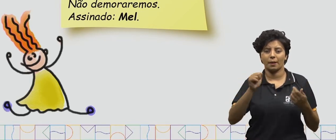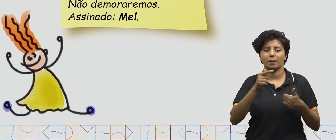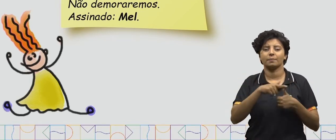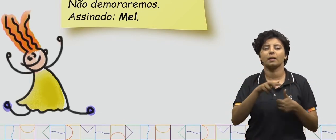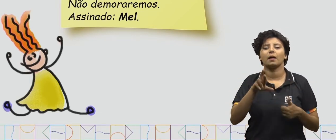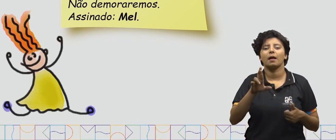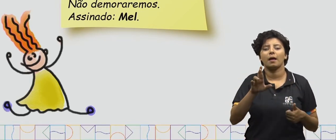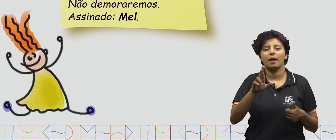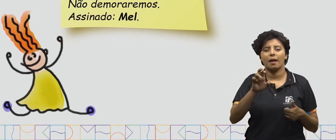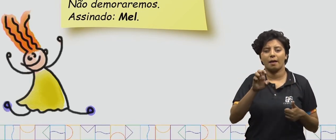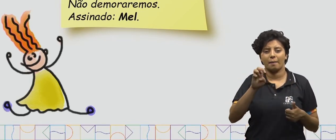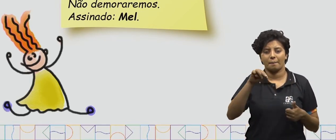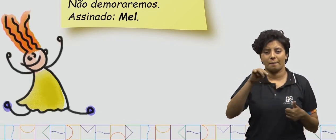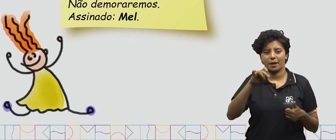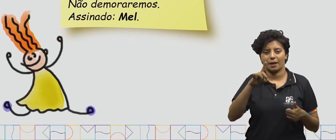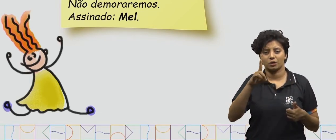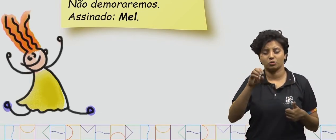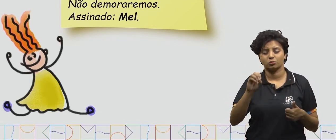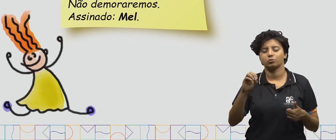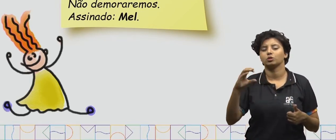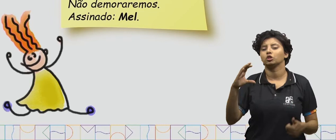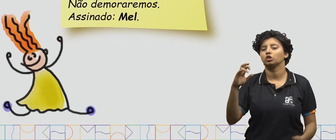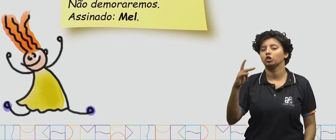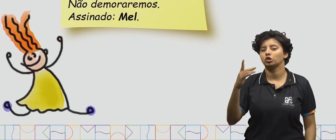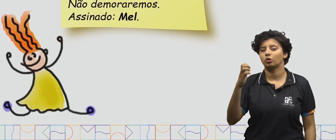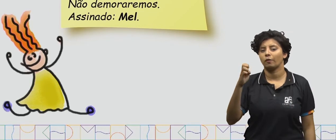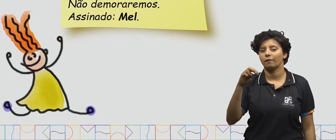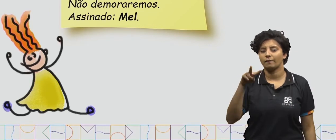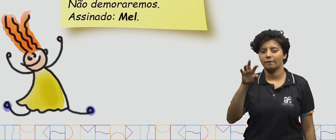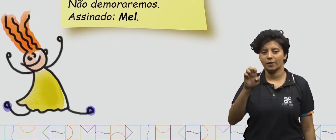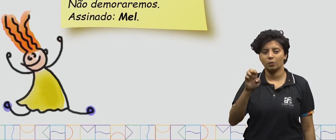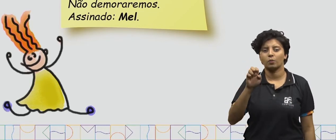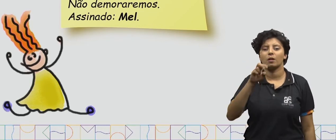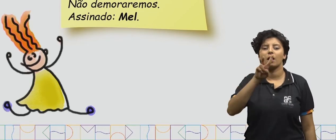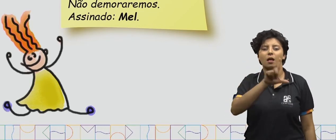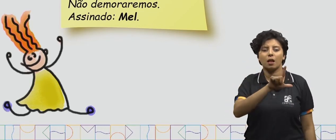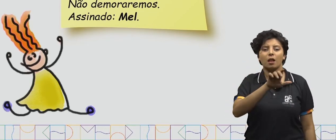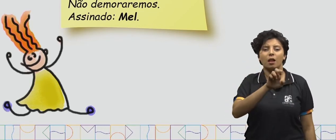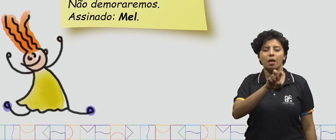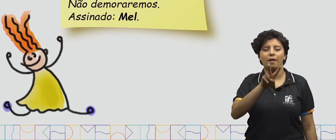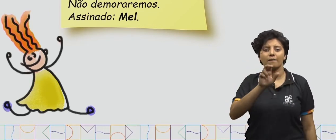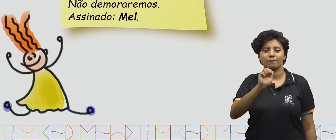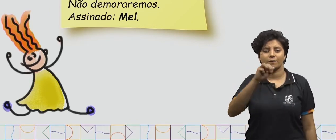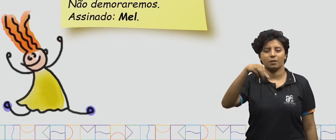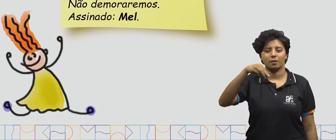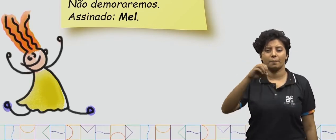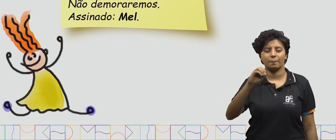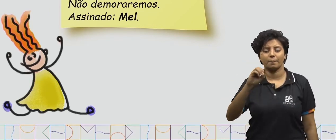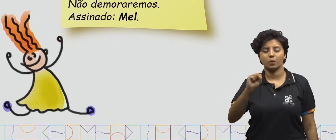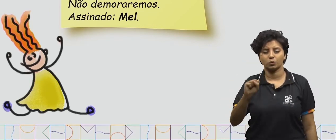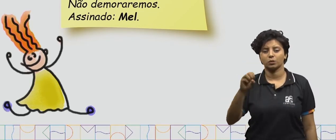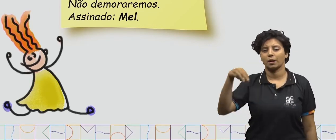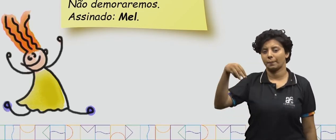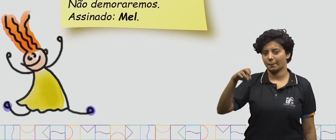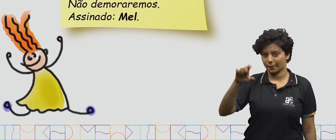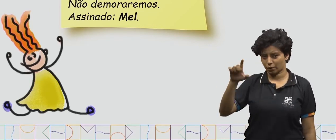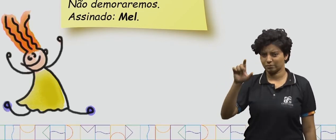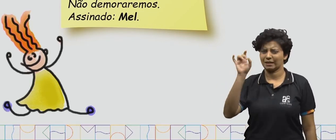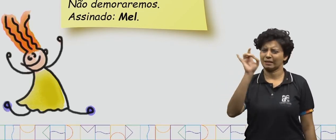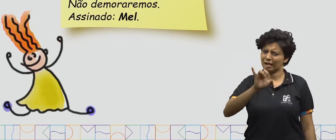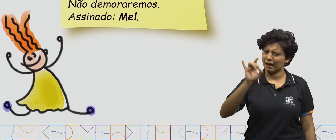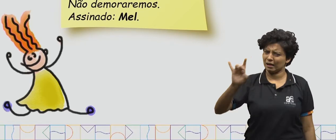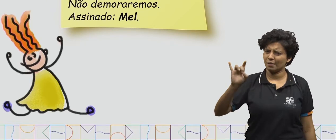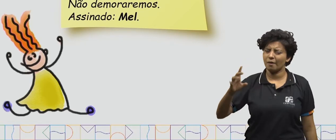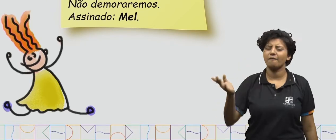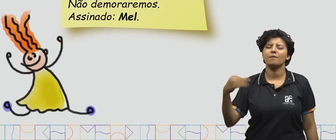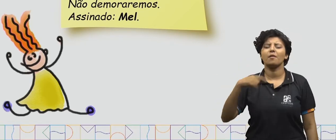levamos e mel. Que tal classificarmos cada palavra dessa em uma das duas classes de palavras que